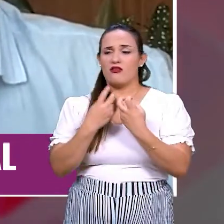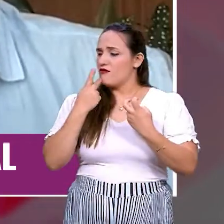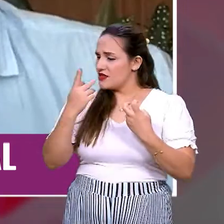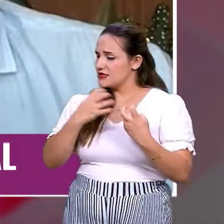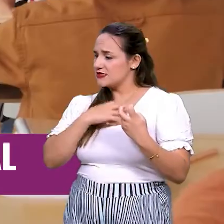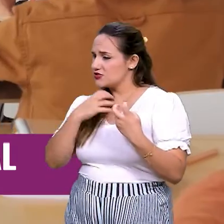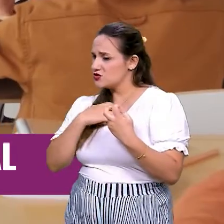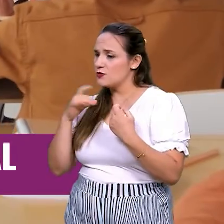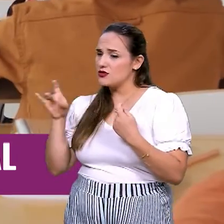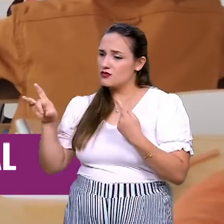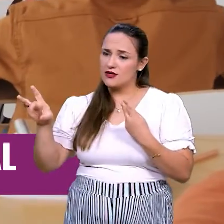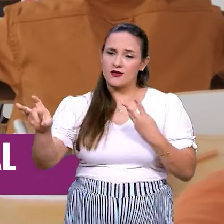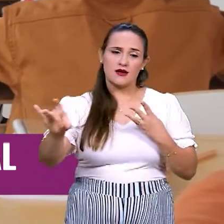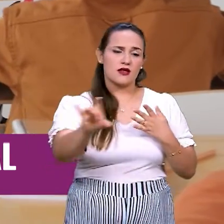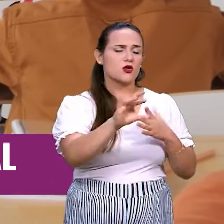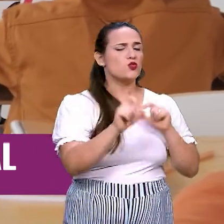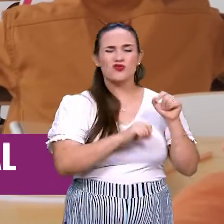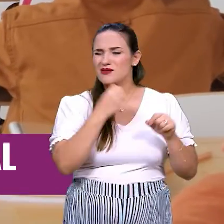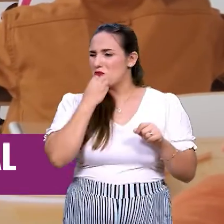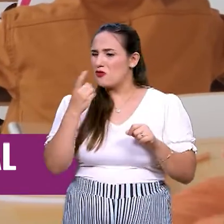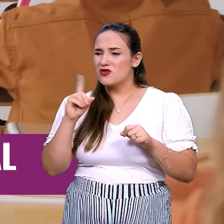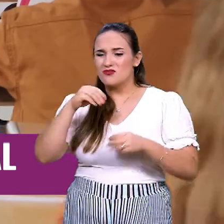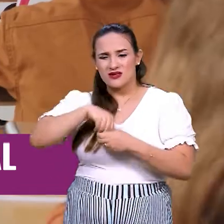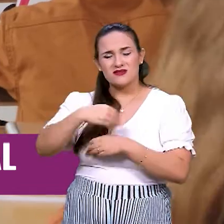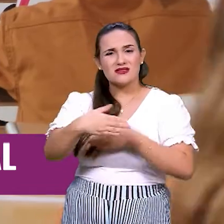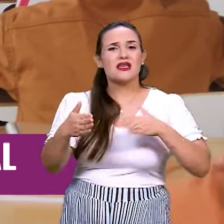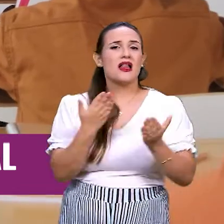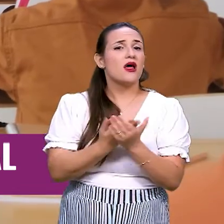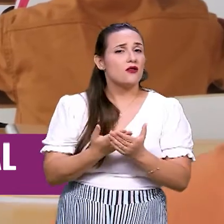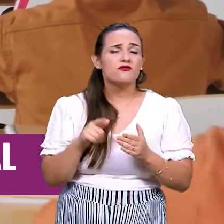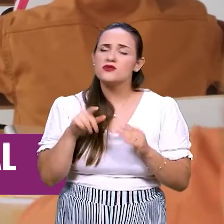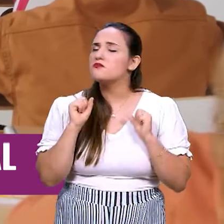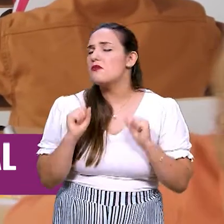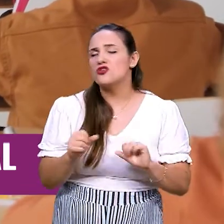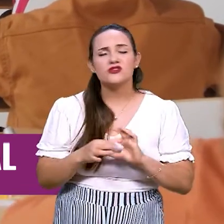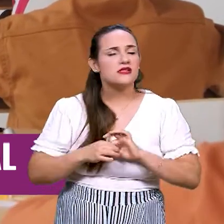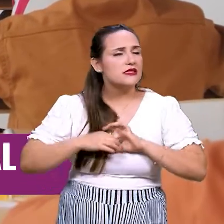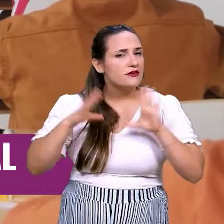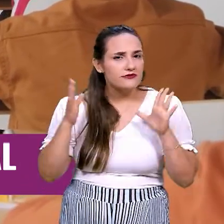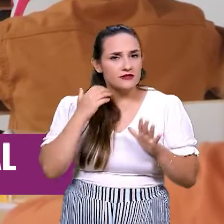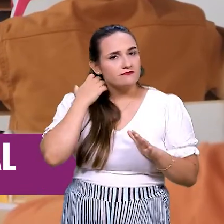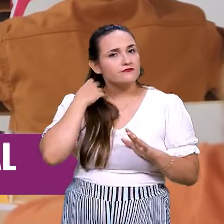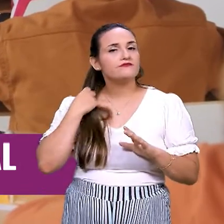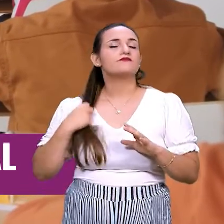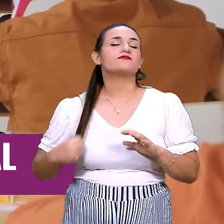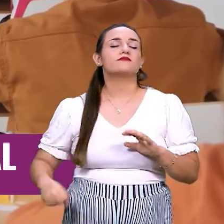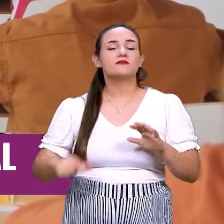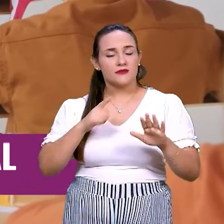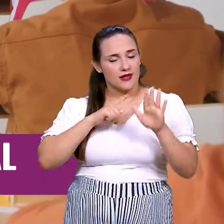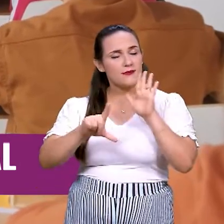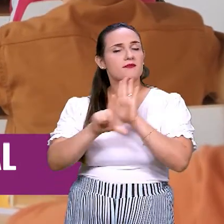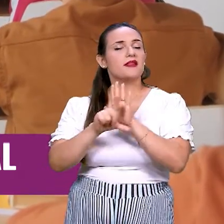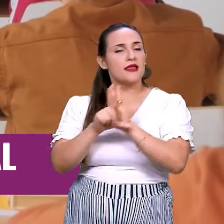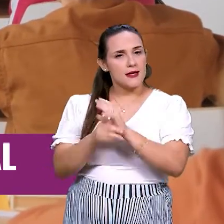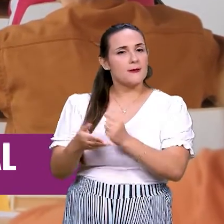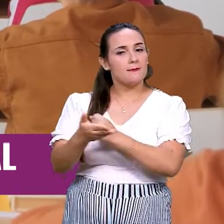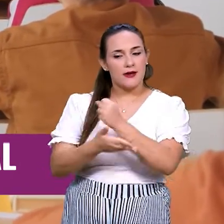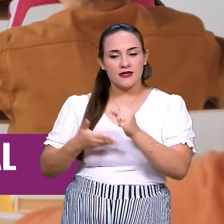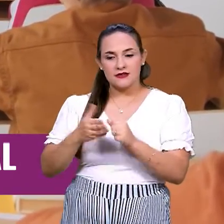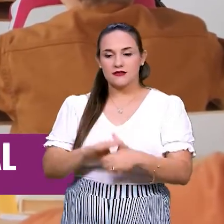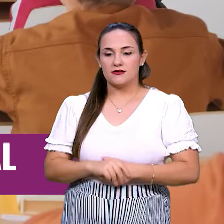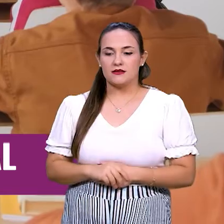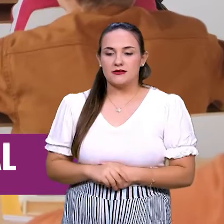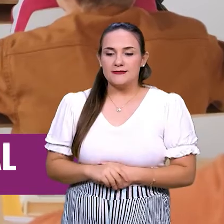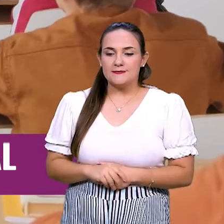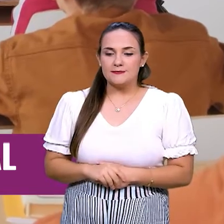uma roda e a gente vai falar sobre as emoções, a gente vai falar sobre o que não está legal em sala. Você pode fazer isso. E